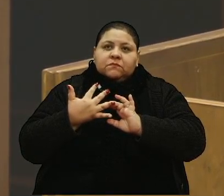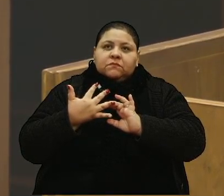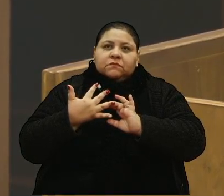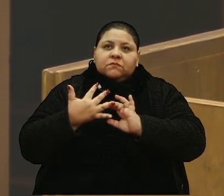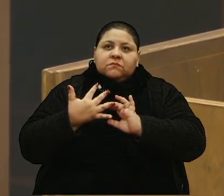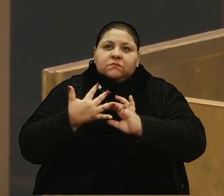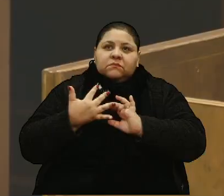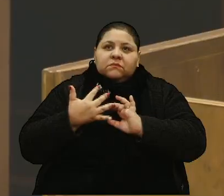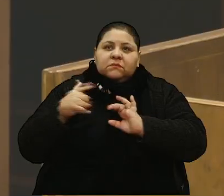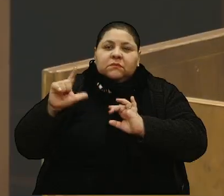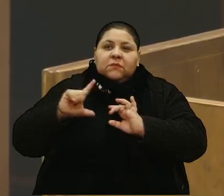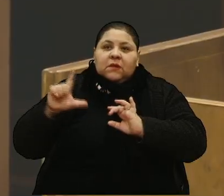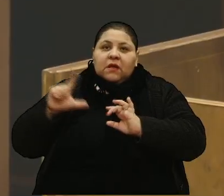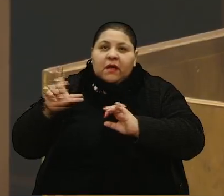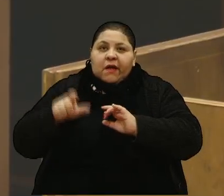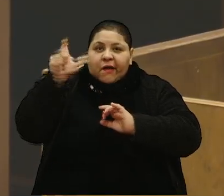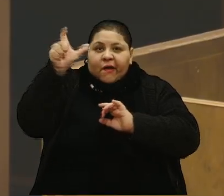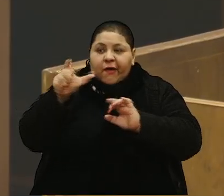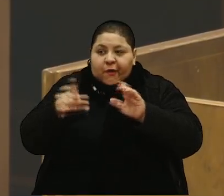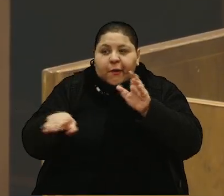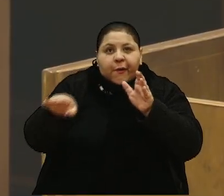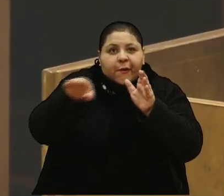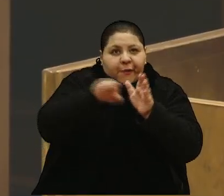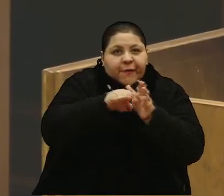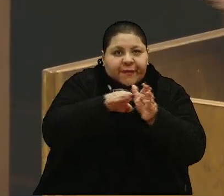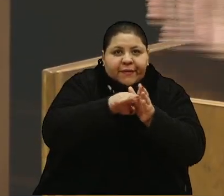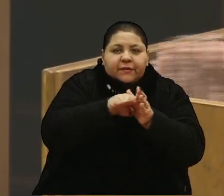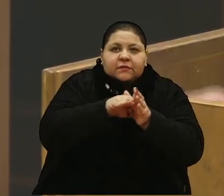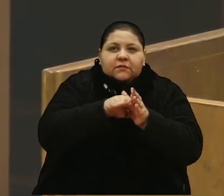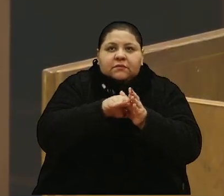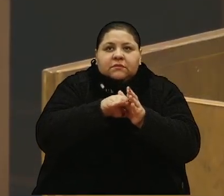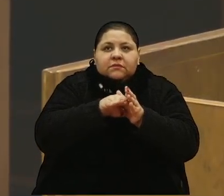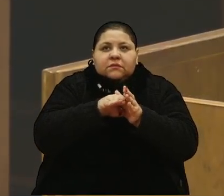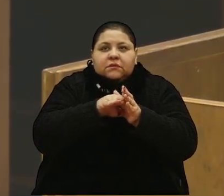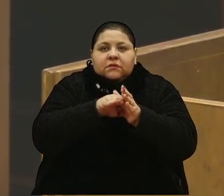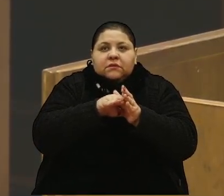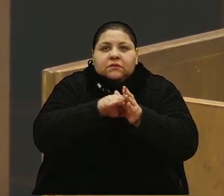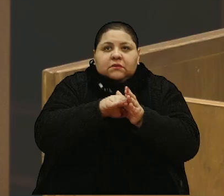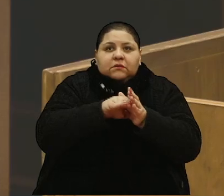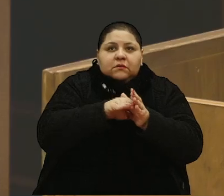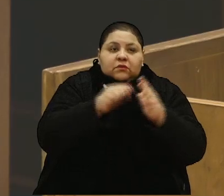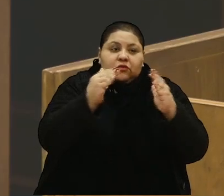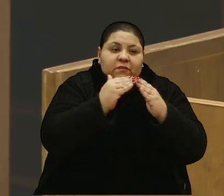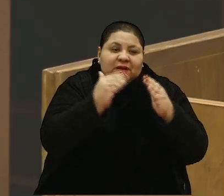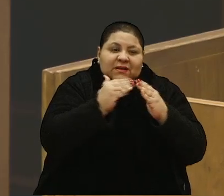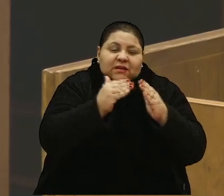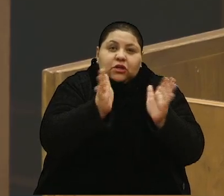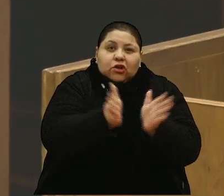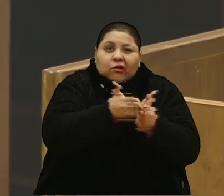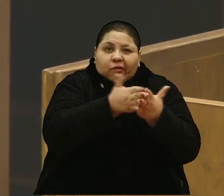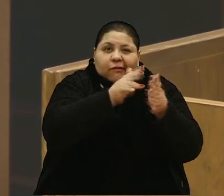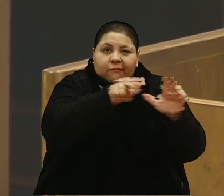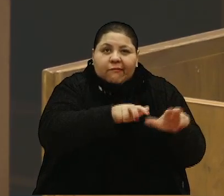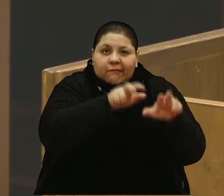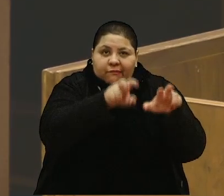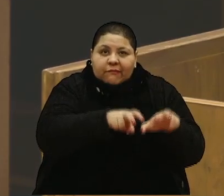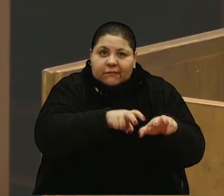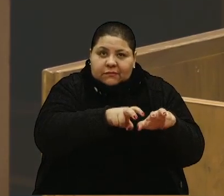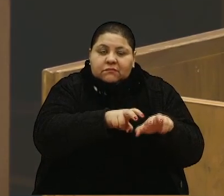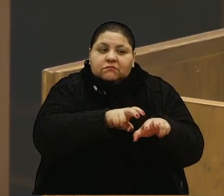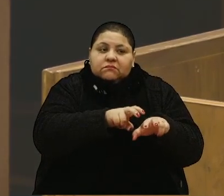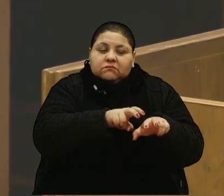aonde a patrã chegou numa residência humilde de um agricultor,